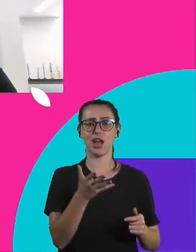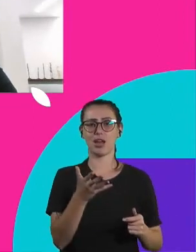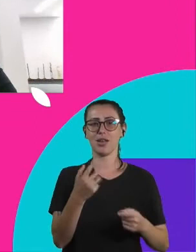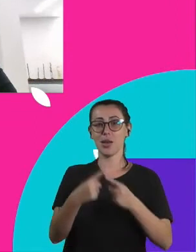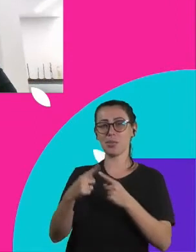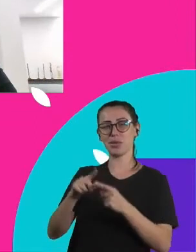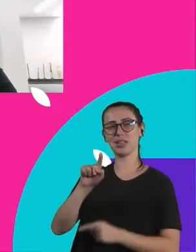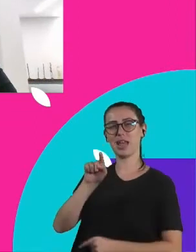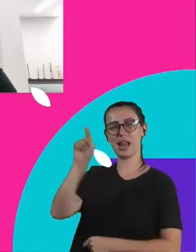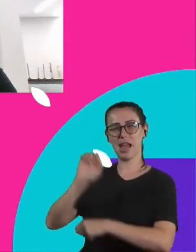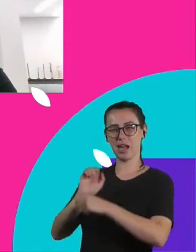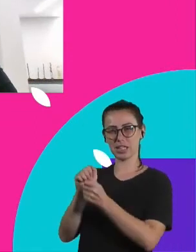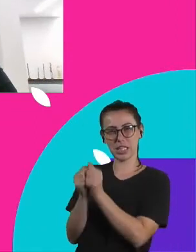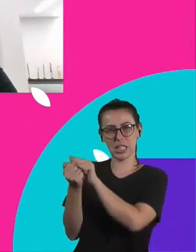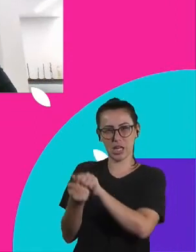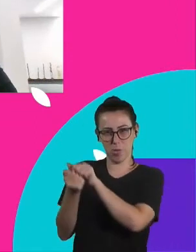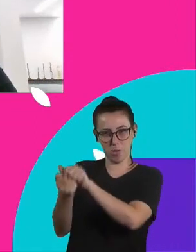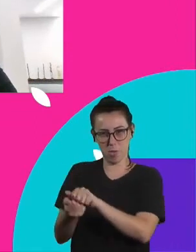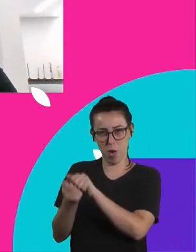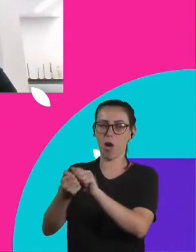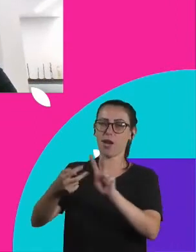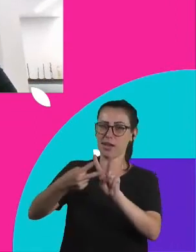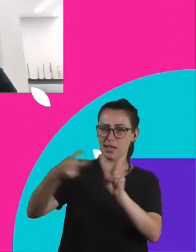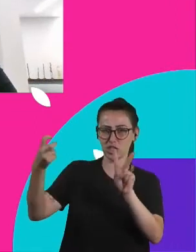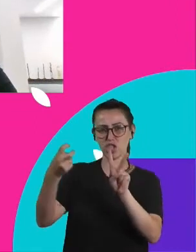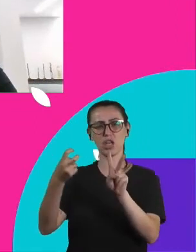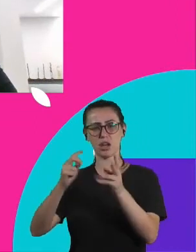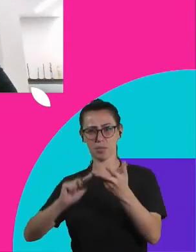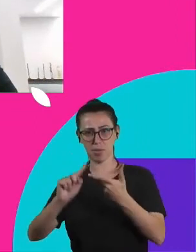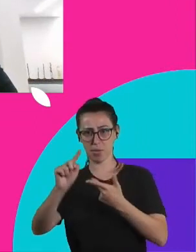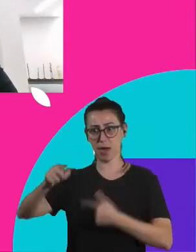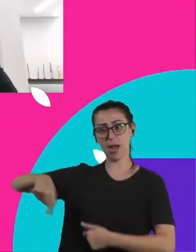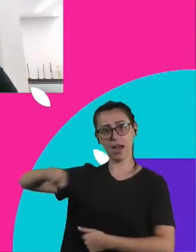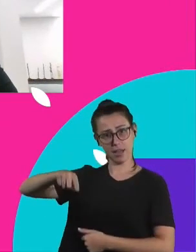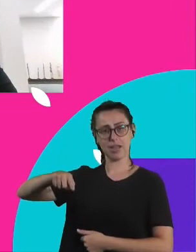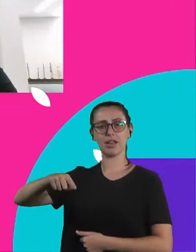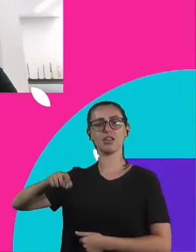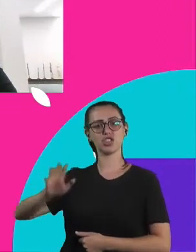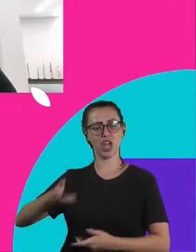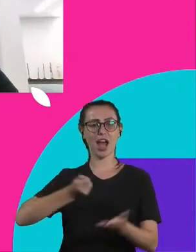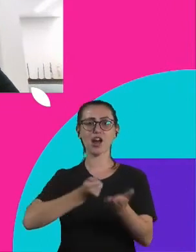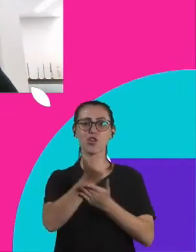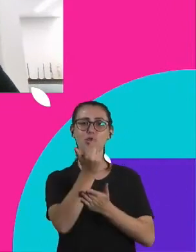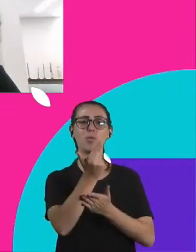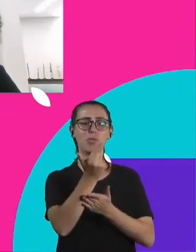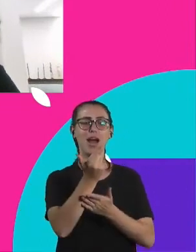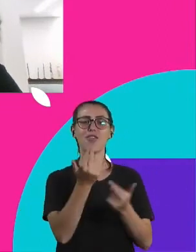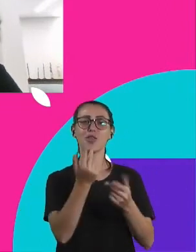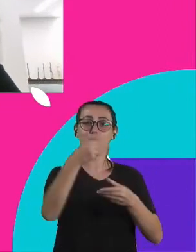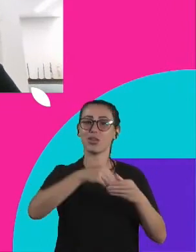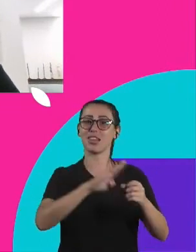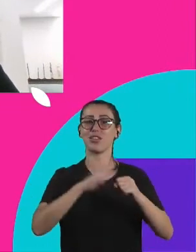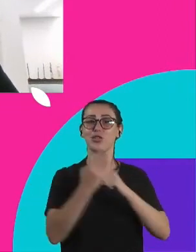digitais, nós depositávamos nas contas digitais e elas compravam nos pequenos comércios de bairro,